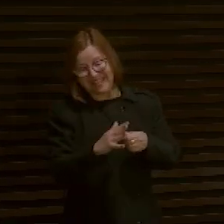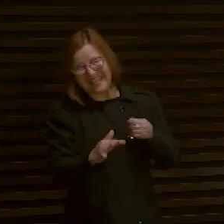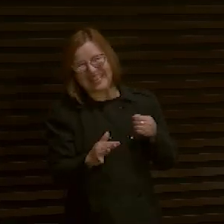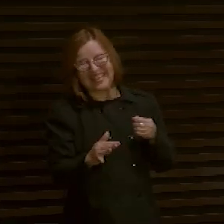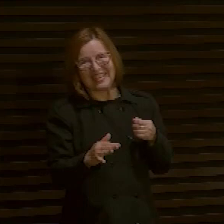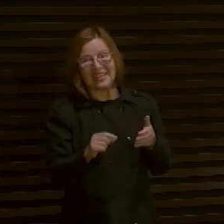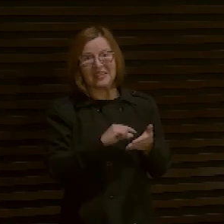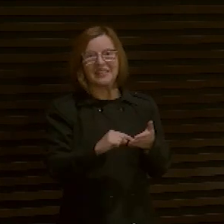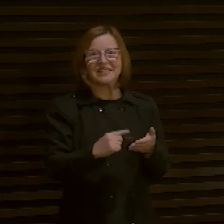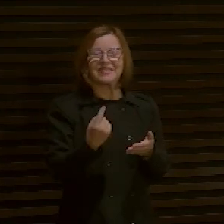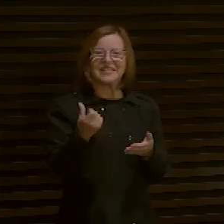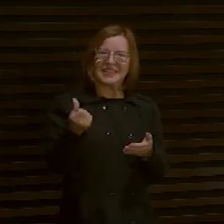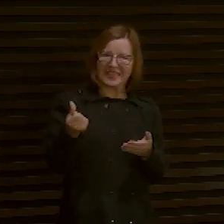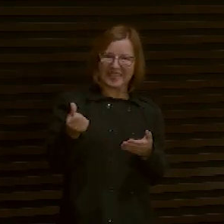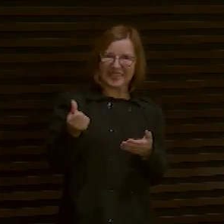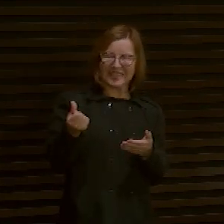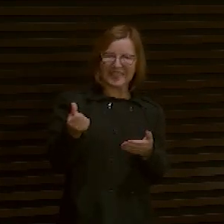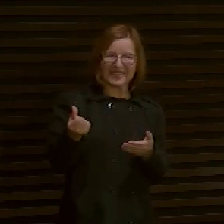Ali no versículo 16,